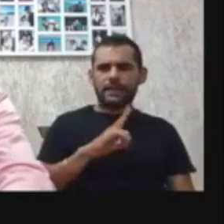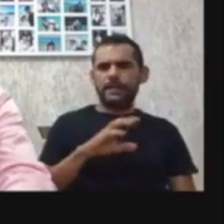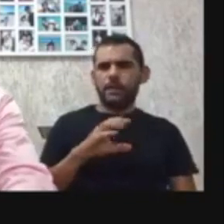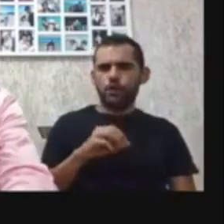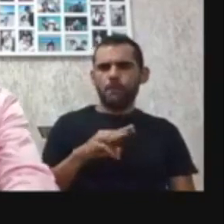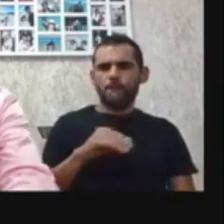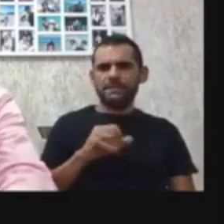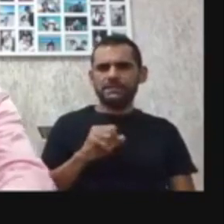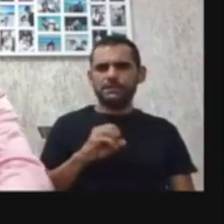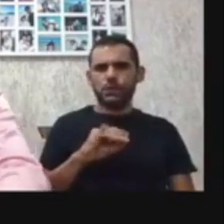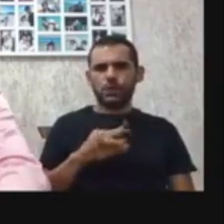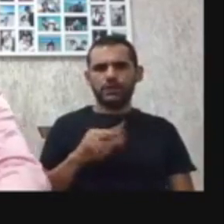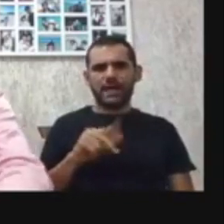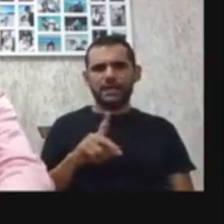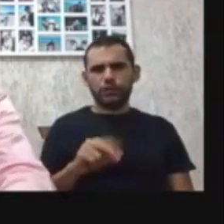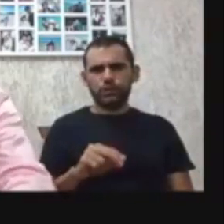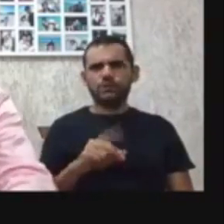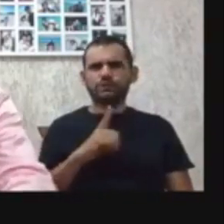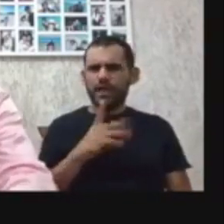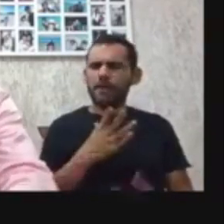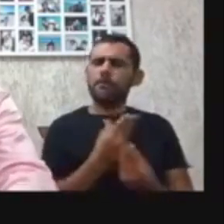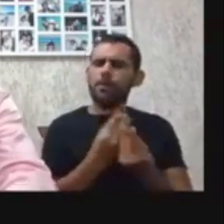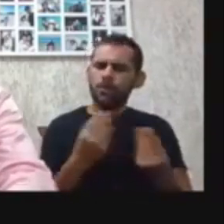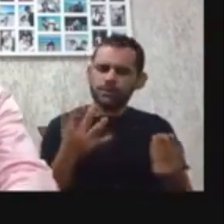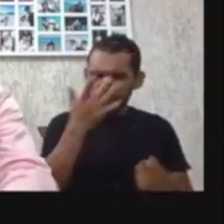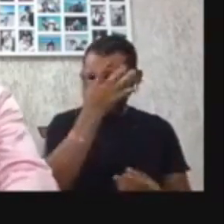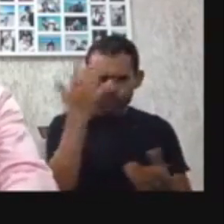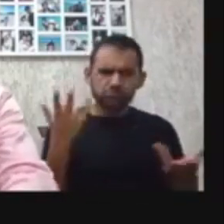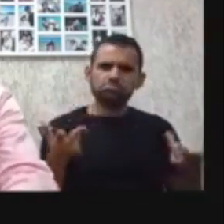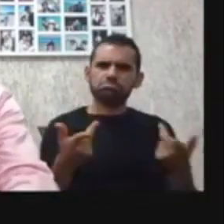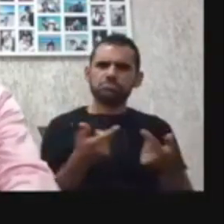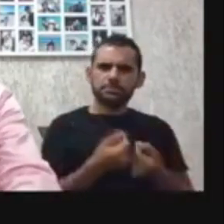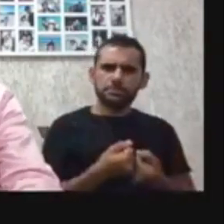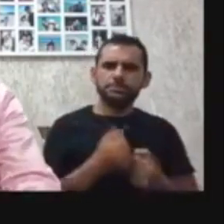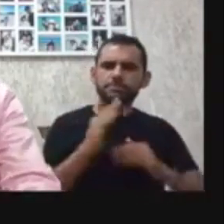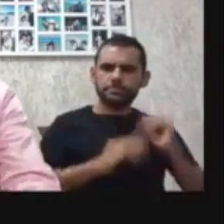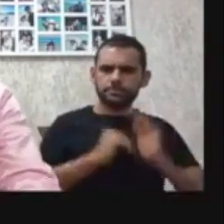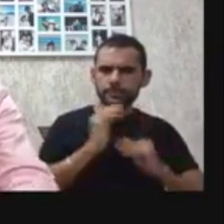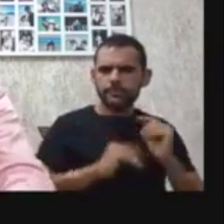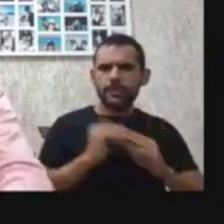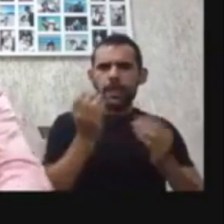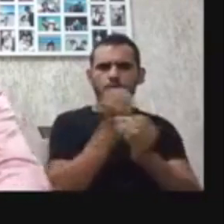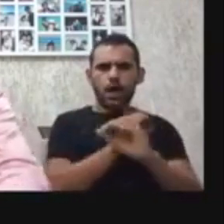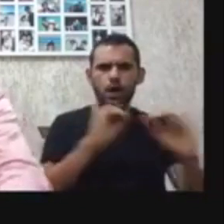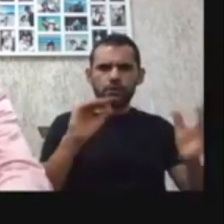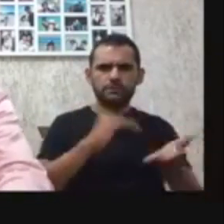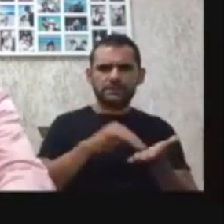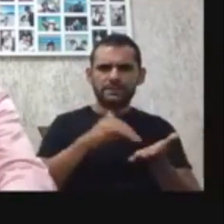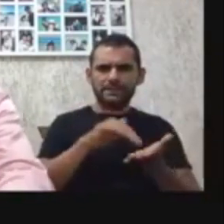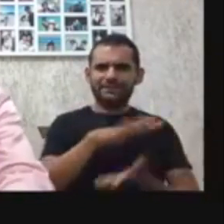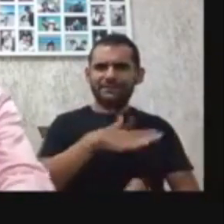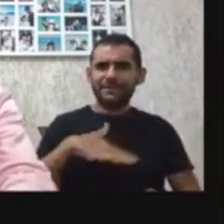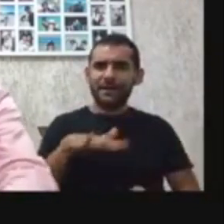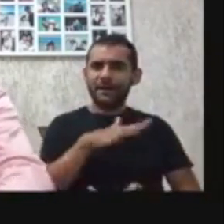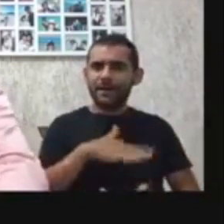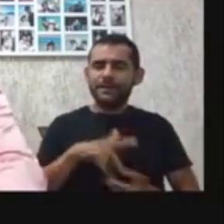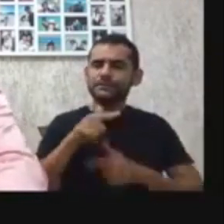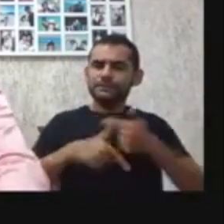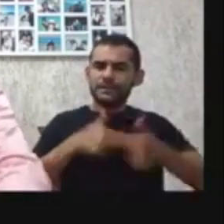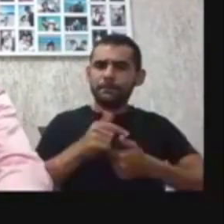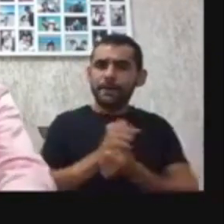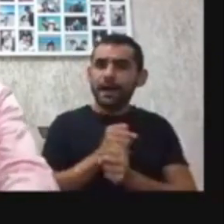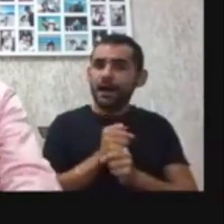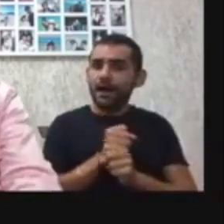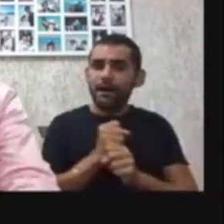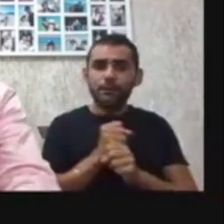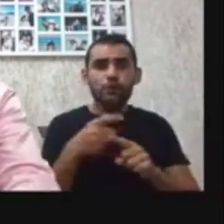servidor público. Tem servidores públicos em São João del Rei que, com certeza, seriam ótimos secretários nas áreas que eles já atuam há